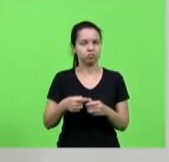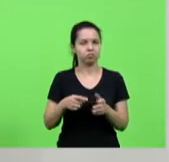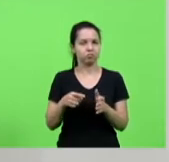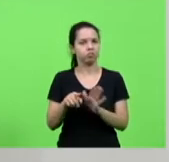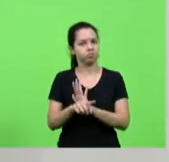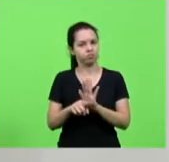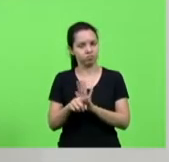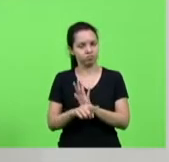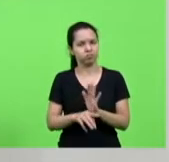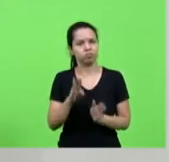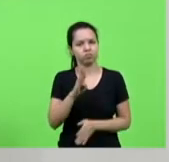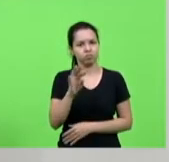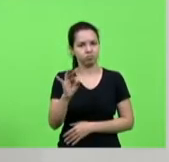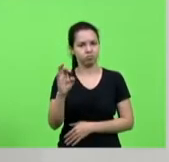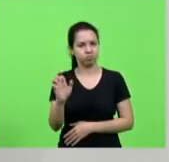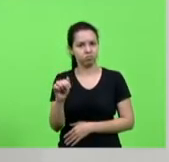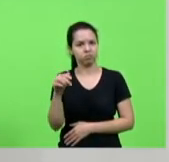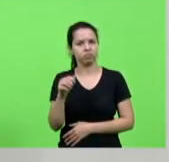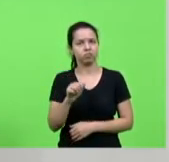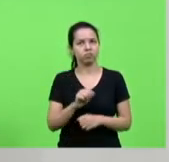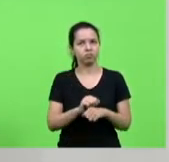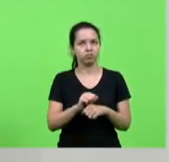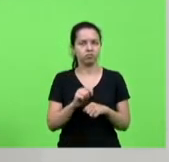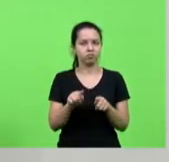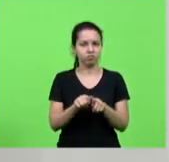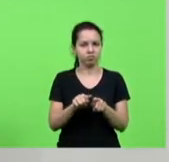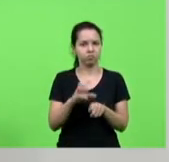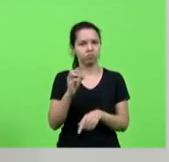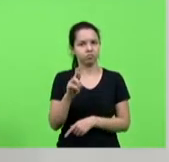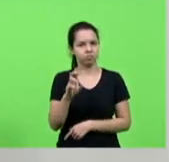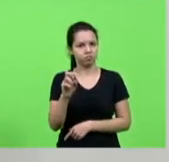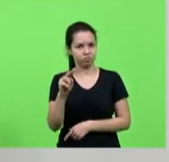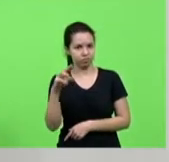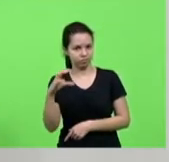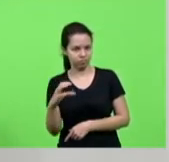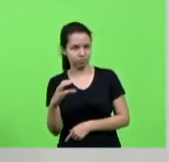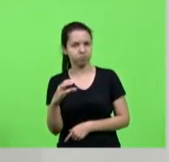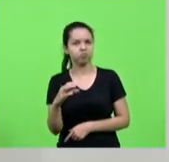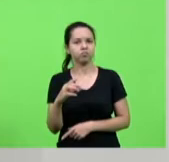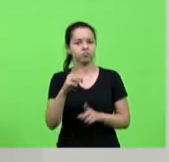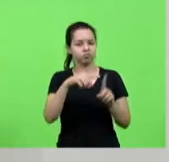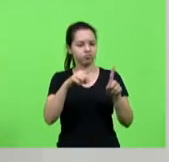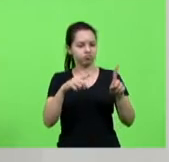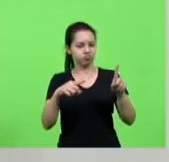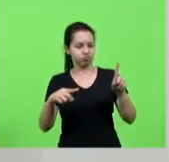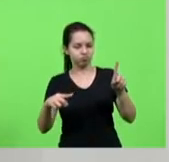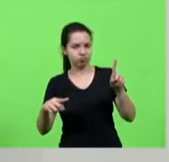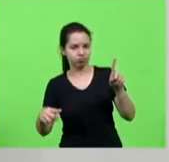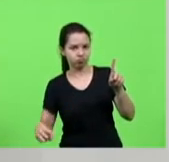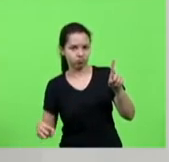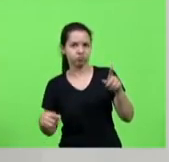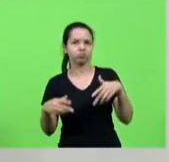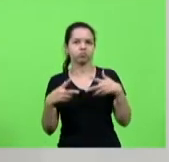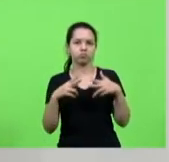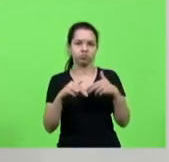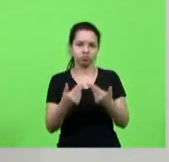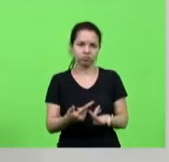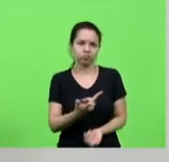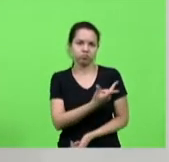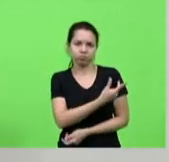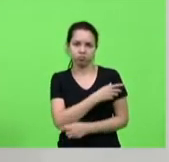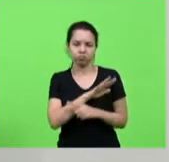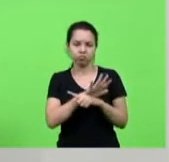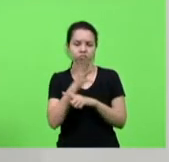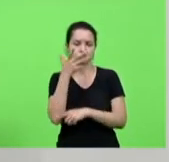Coronavac, viu os casos desabarem. Vacina, portanto, salva vidas. E